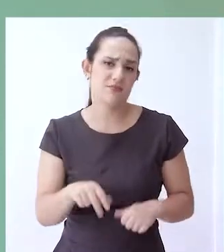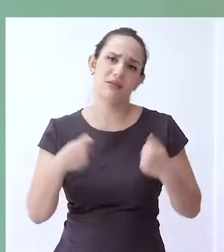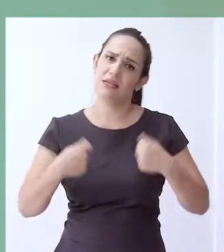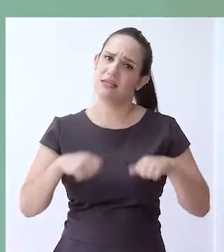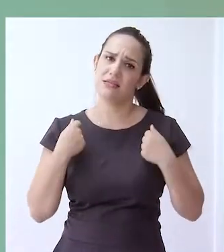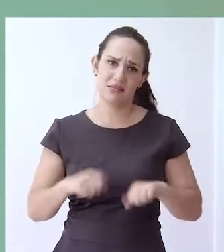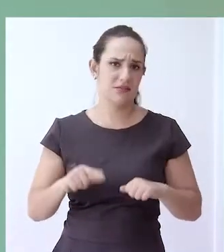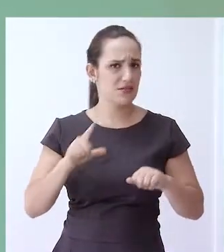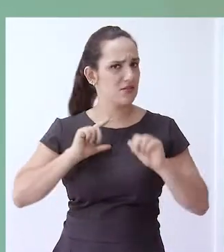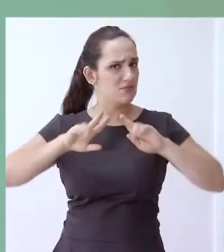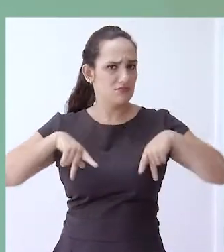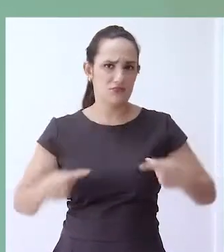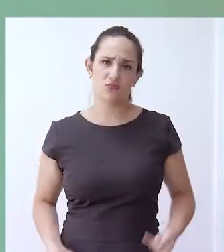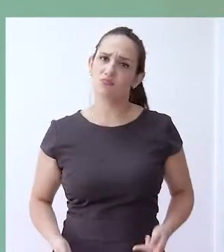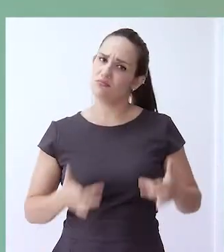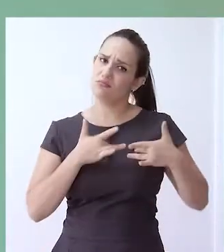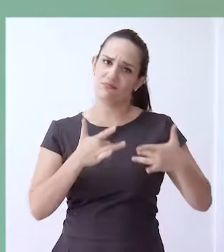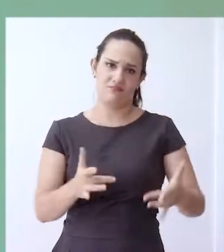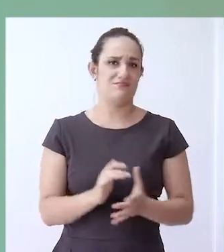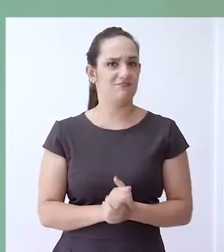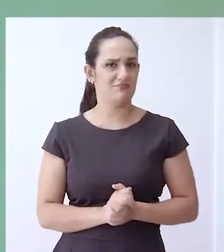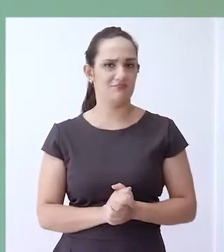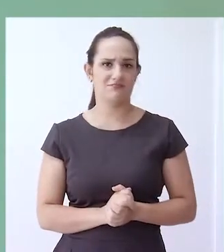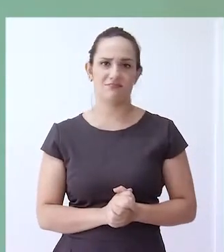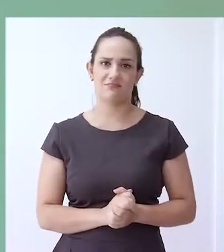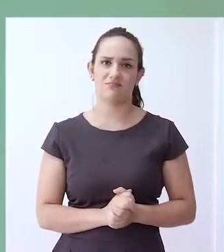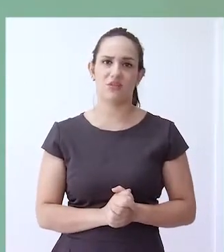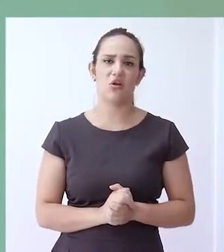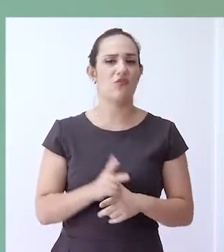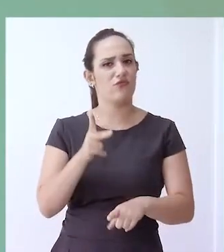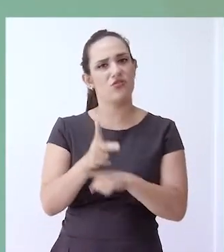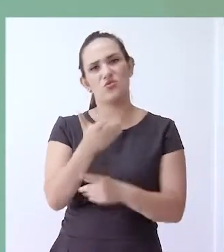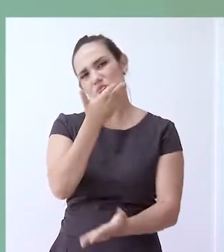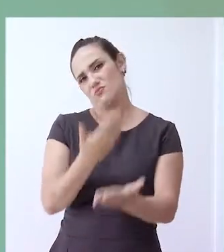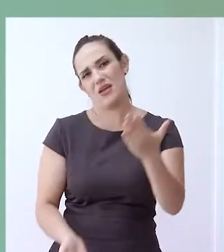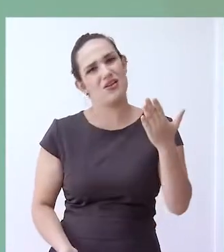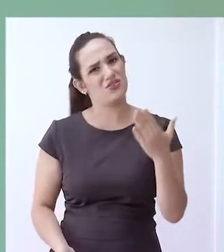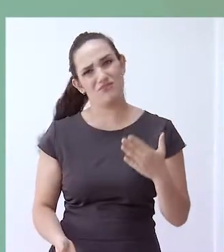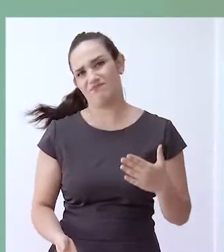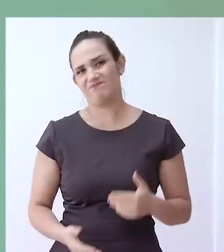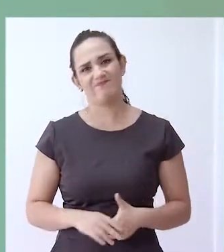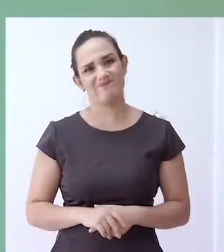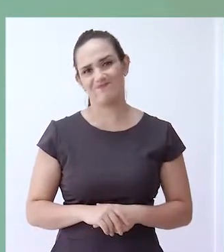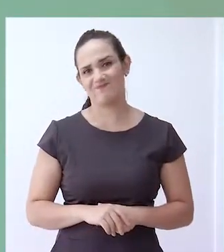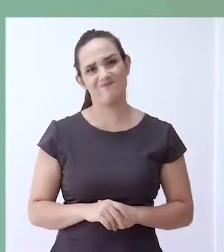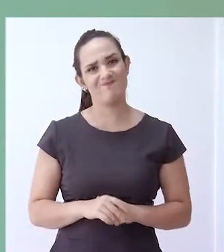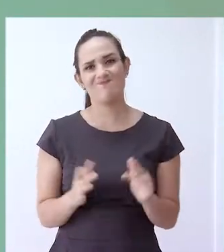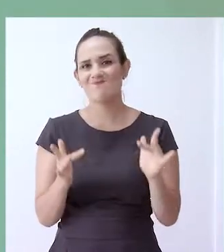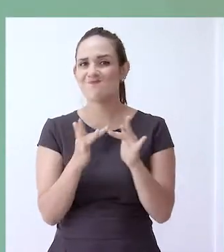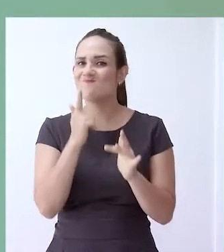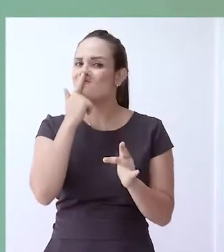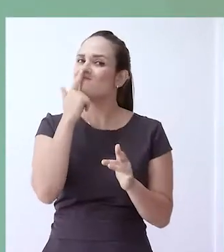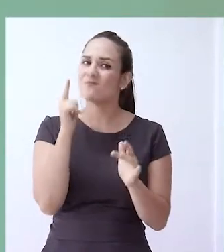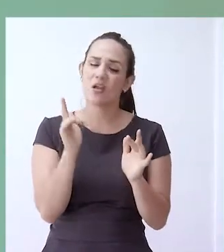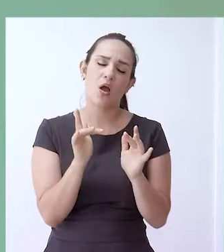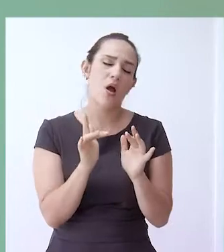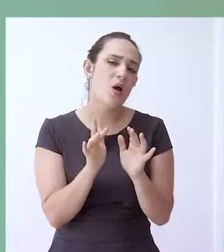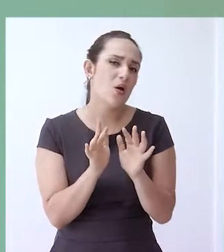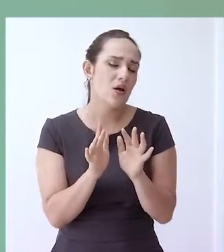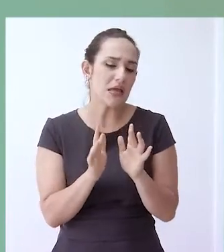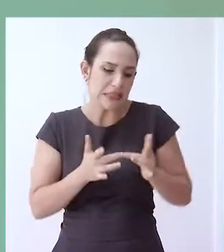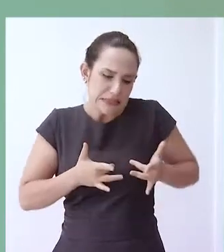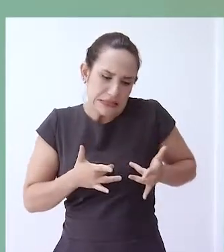ser humanizada. Então, o vídeo, ele tira essa questão da humanização daquele ato, da possibilidade de colocar